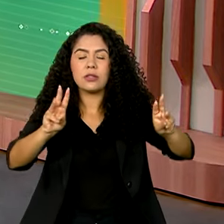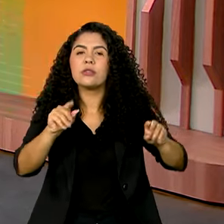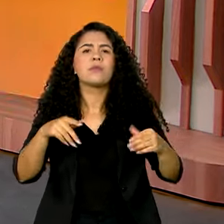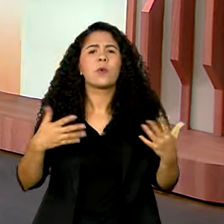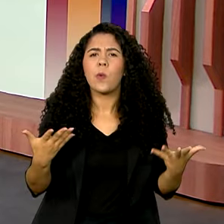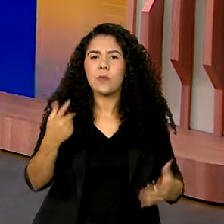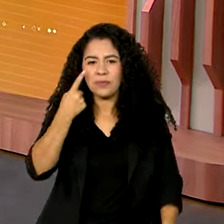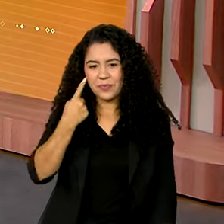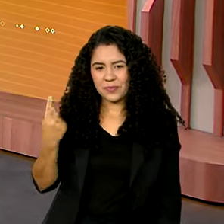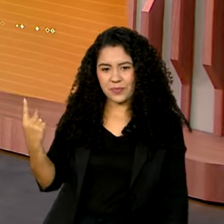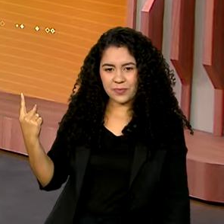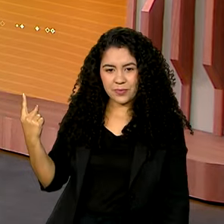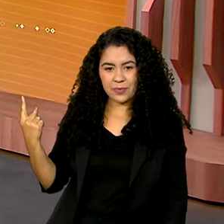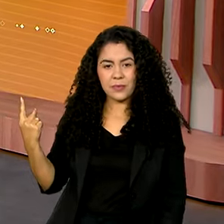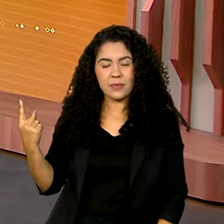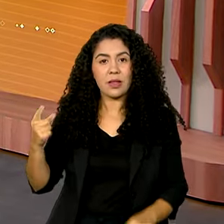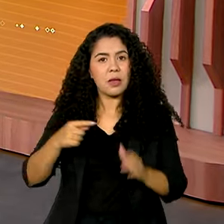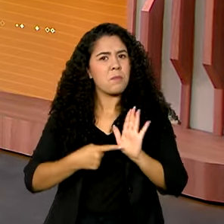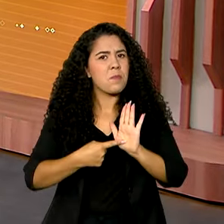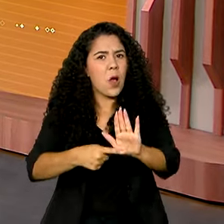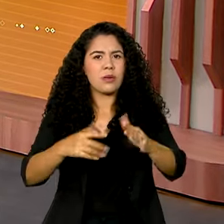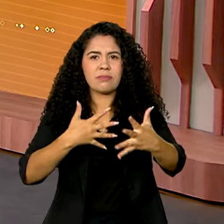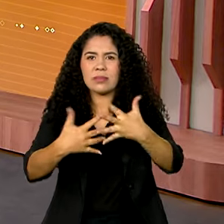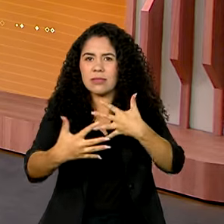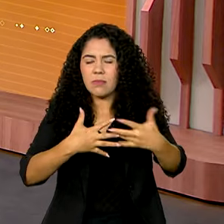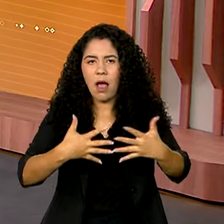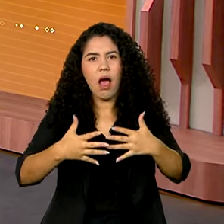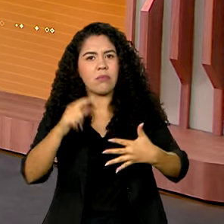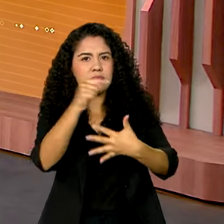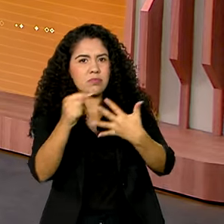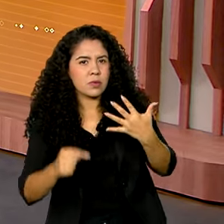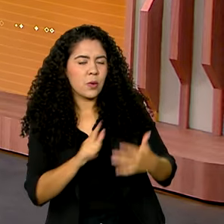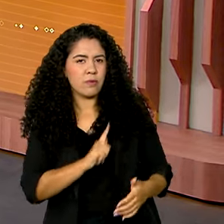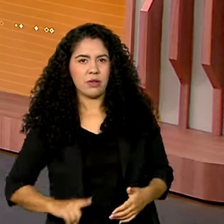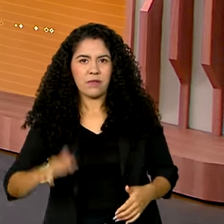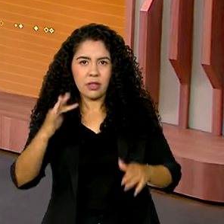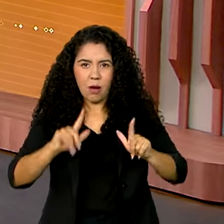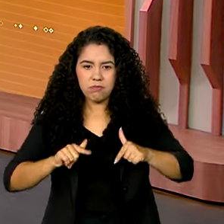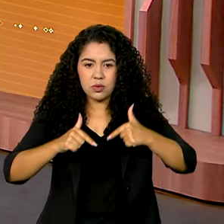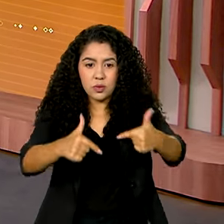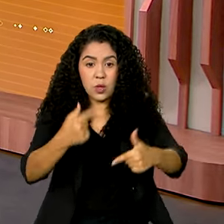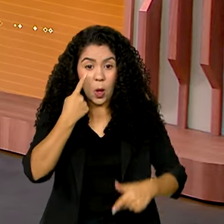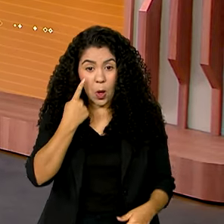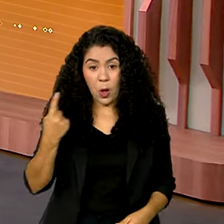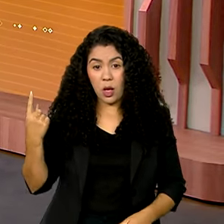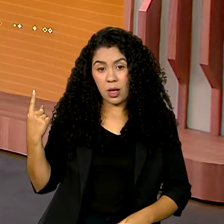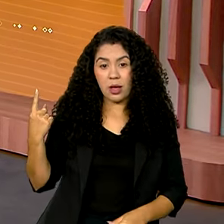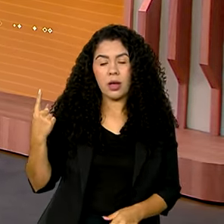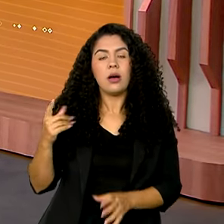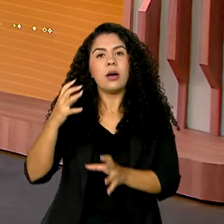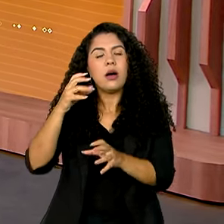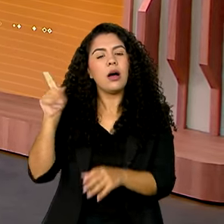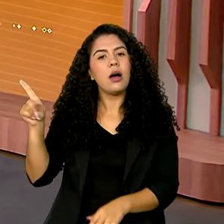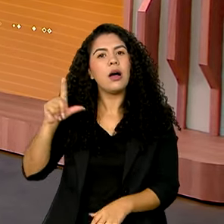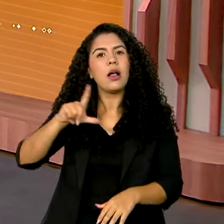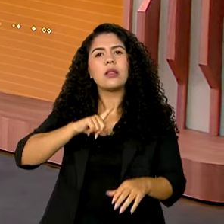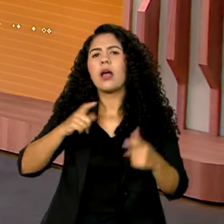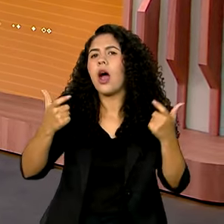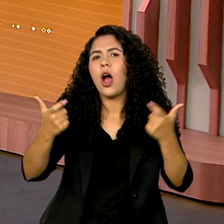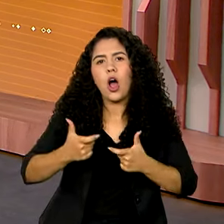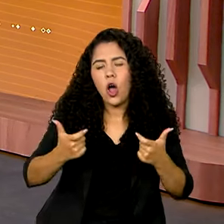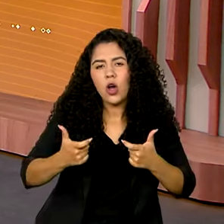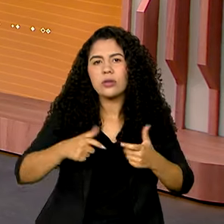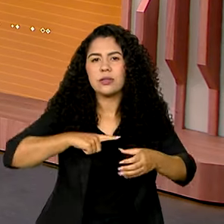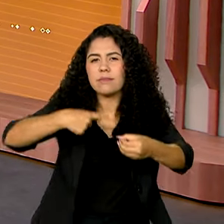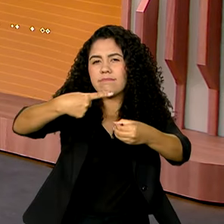mostra com transparência as ações do governo federal em todo o país. Vamos lá, então. Goiânia está situada na região metropolitana